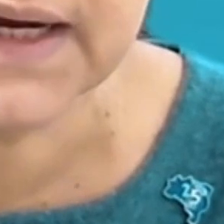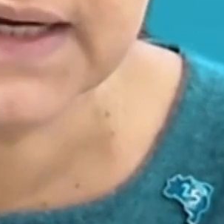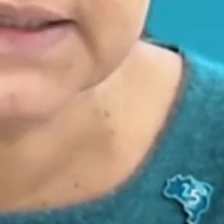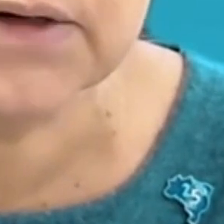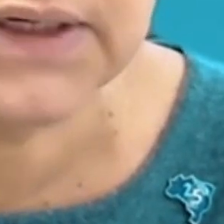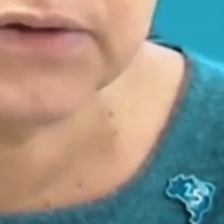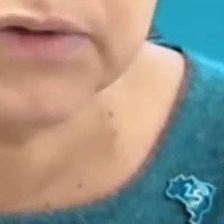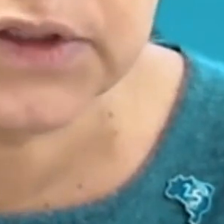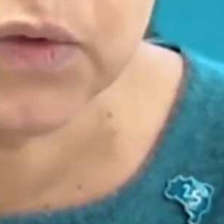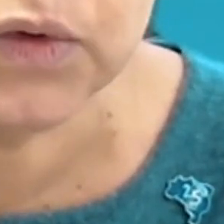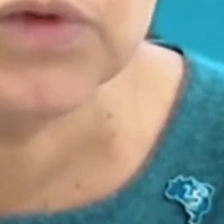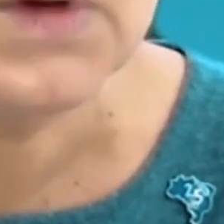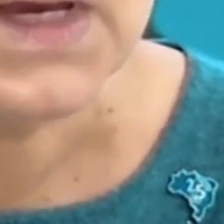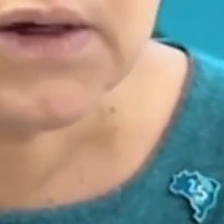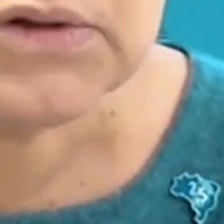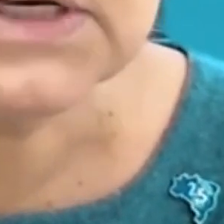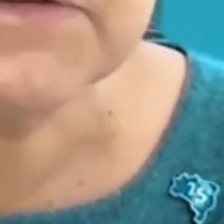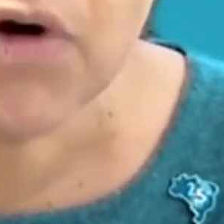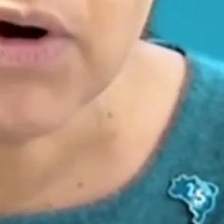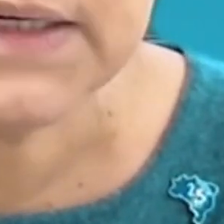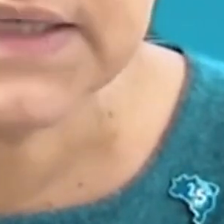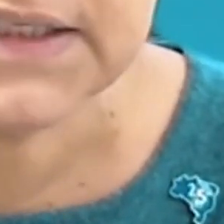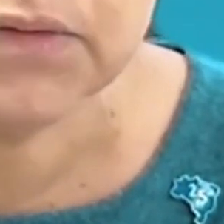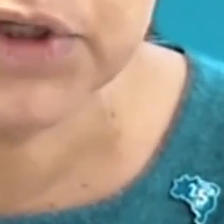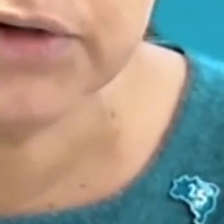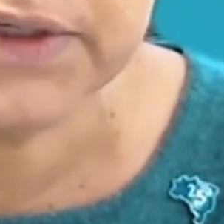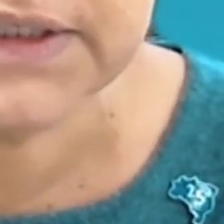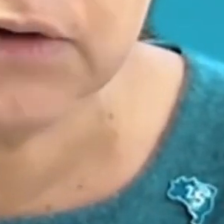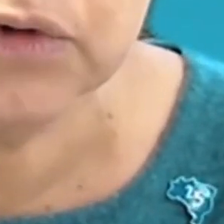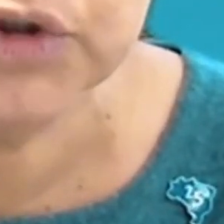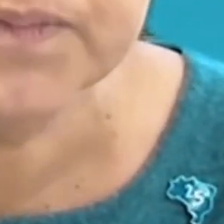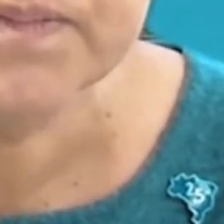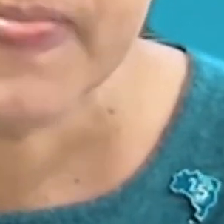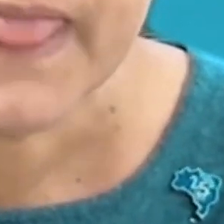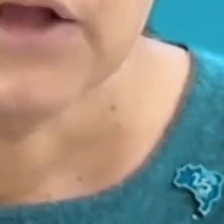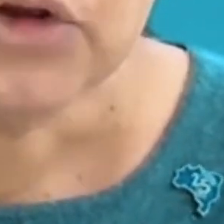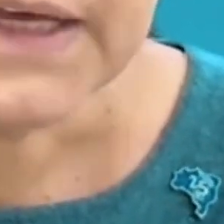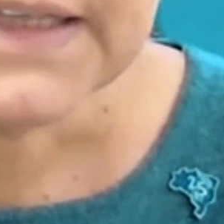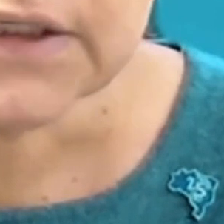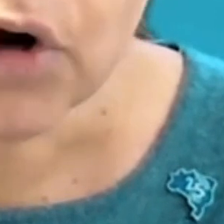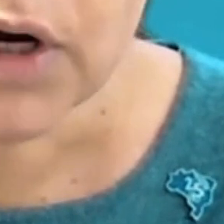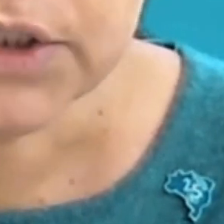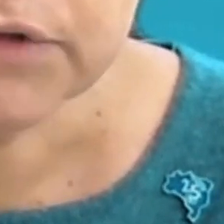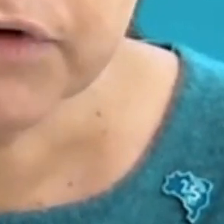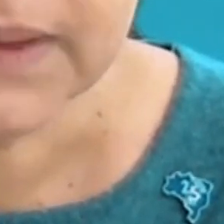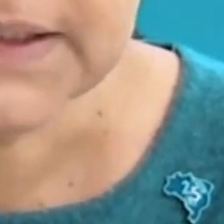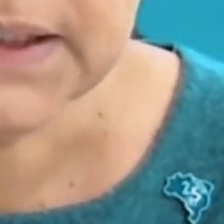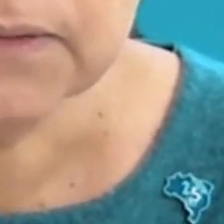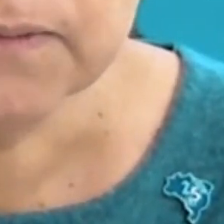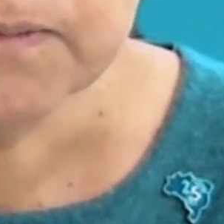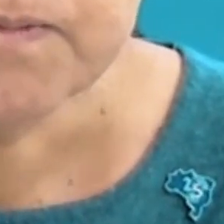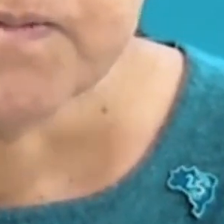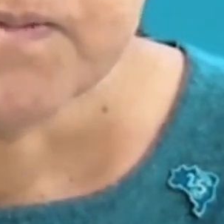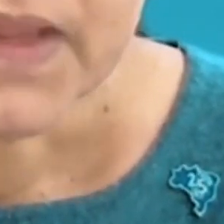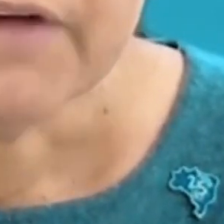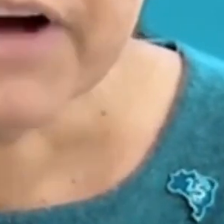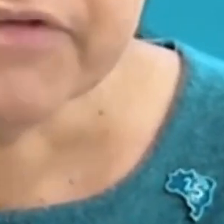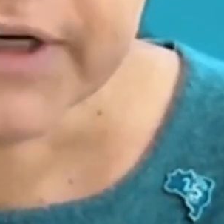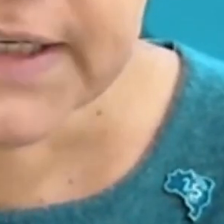diversas autoridades reguladoras do mundo, inclusive com a Organização Mundial da Saúde. Toda essa troca de